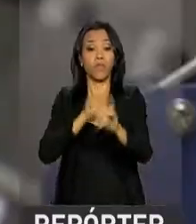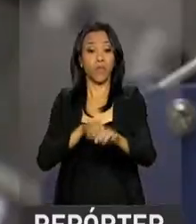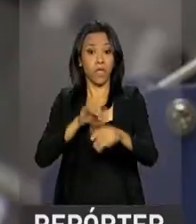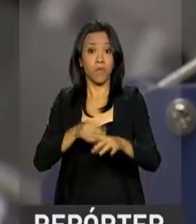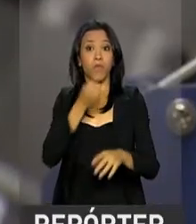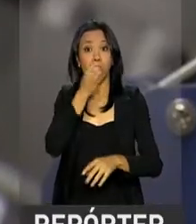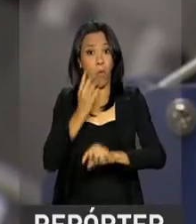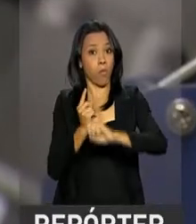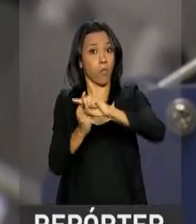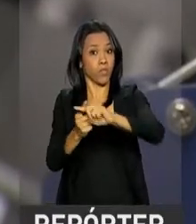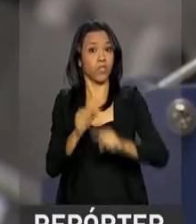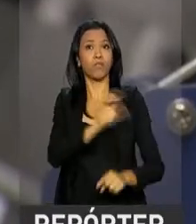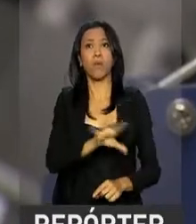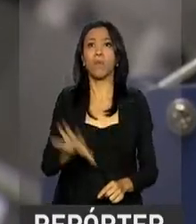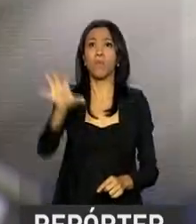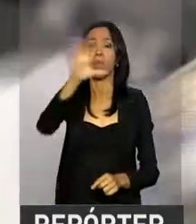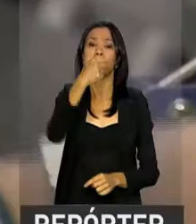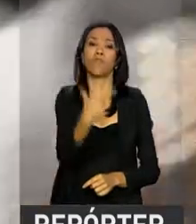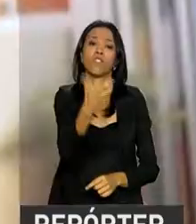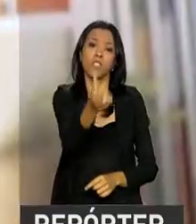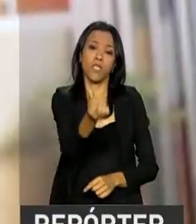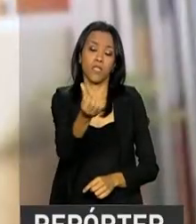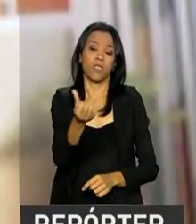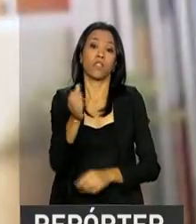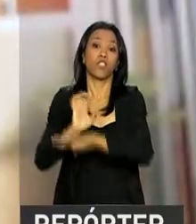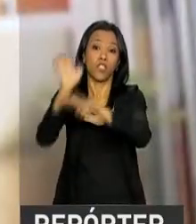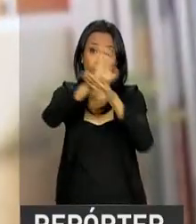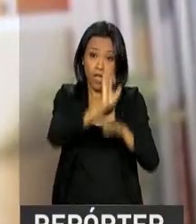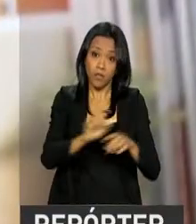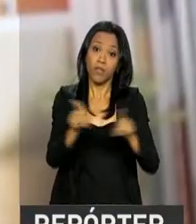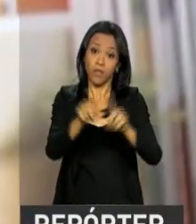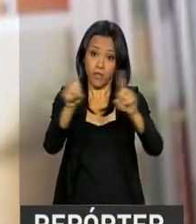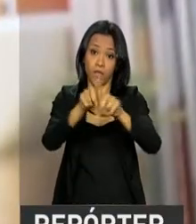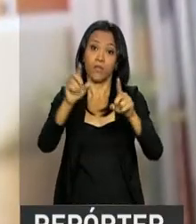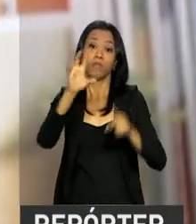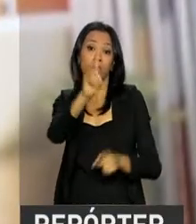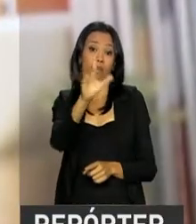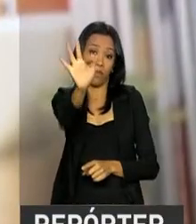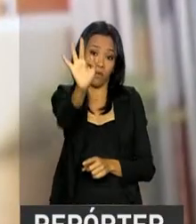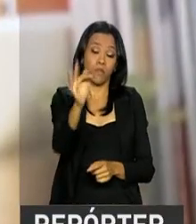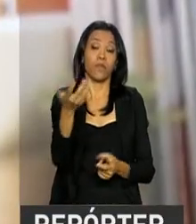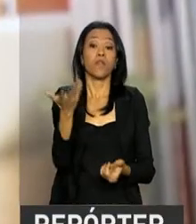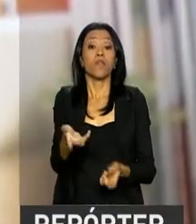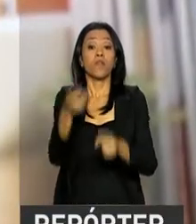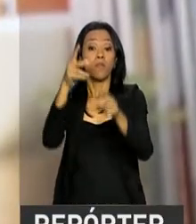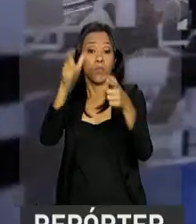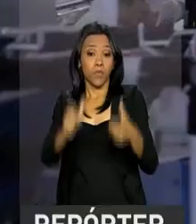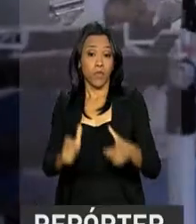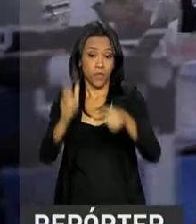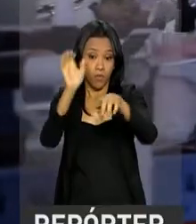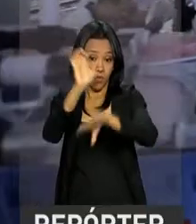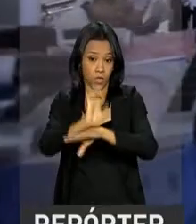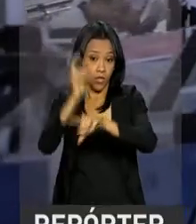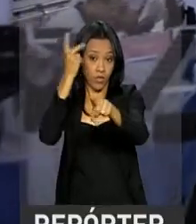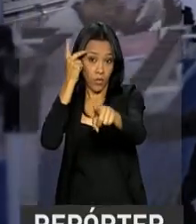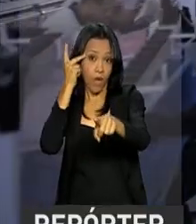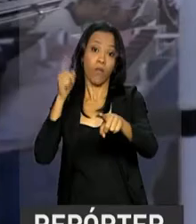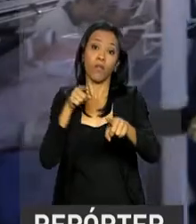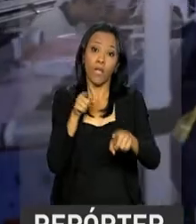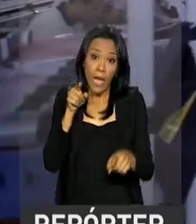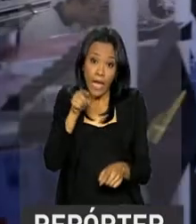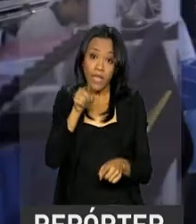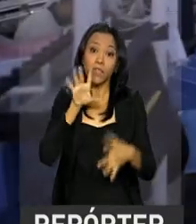20 dos 26 estados e do distrito federal para o economista da federação do comércio do estado de são paulo esse cenário deve se